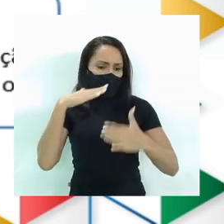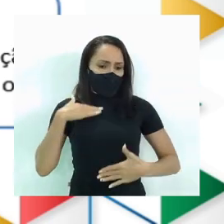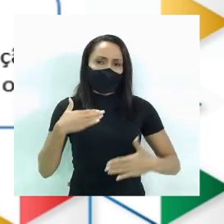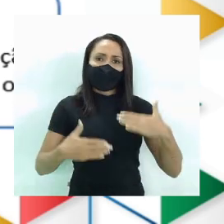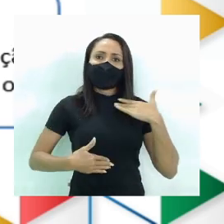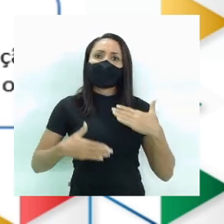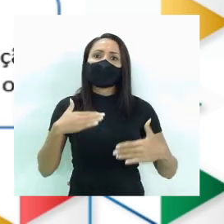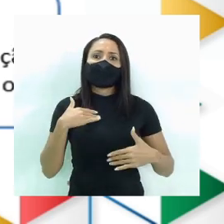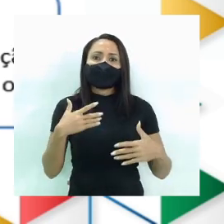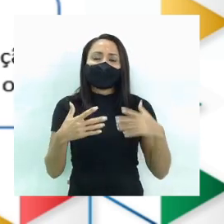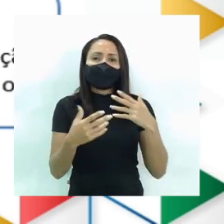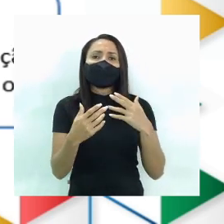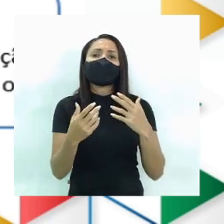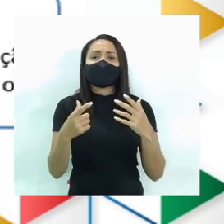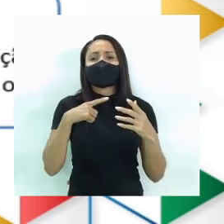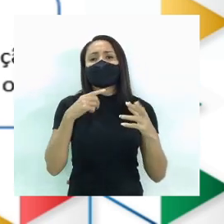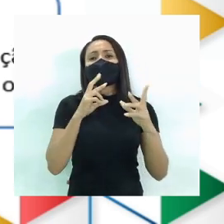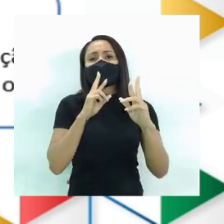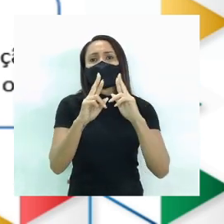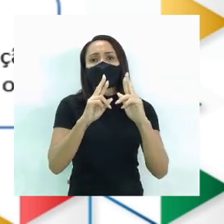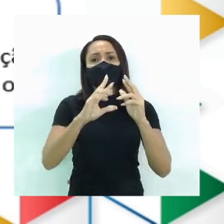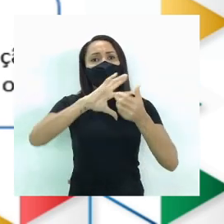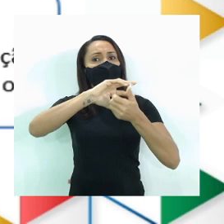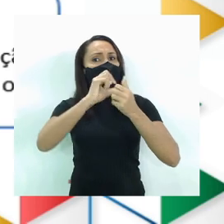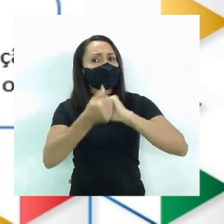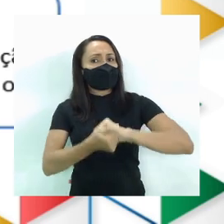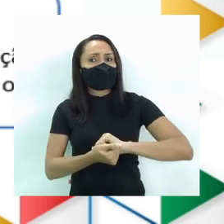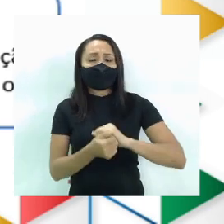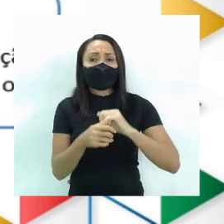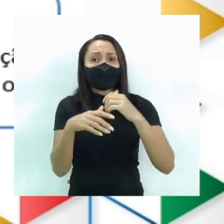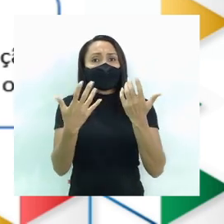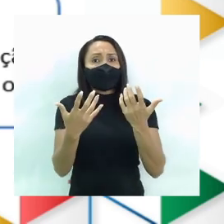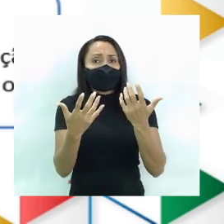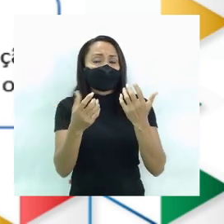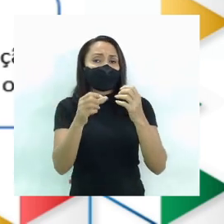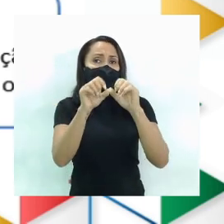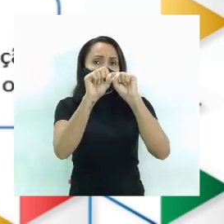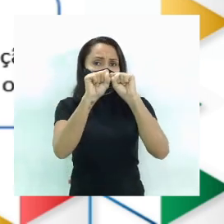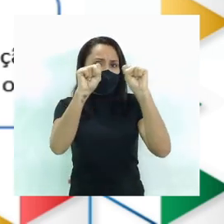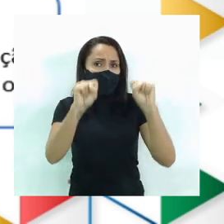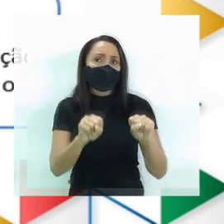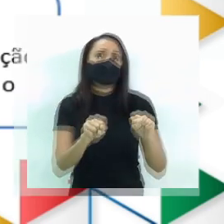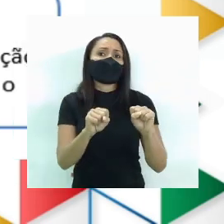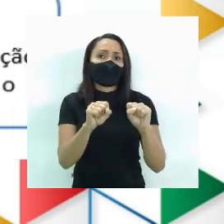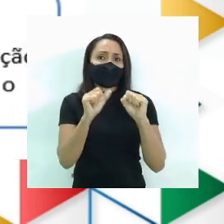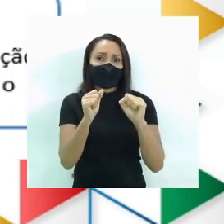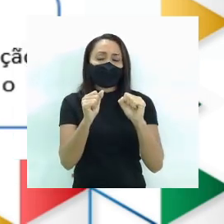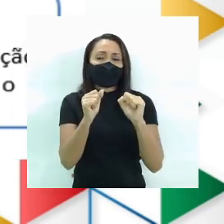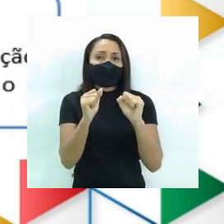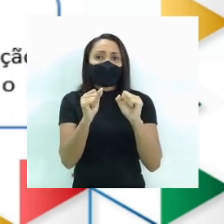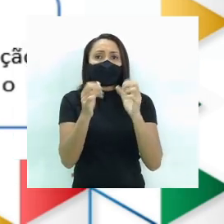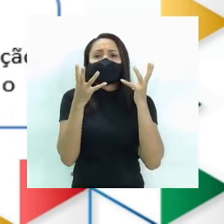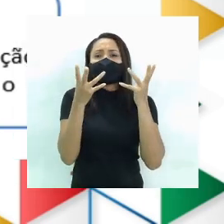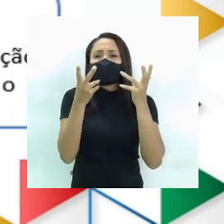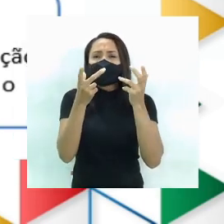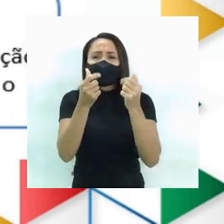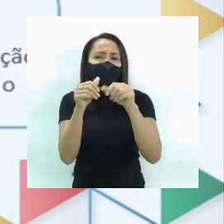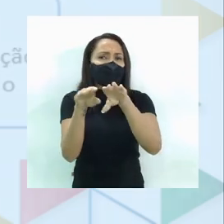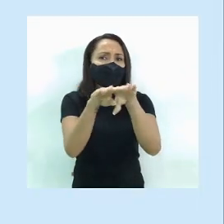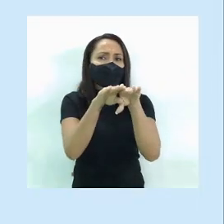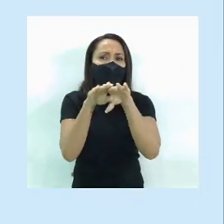e elaborar respostas que adaptam a essas condições. Então, é um sistema muito complexo, né? Então, é um sistema que ele é responsável por